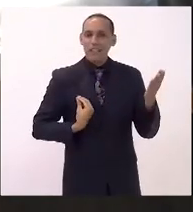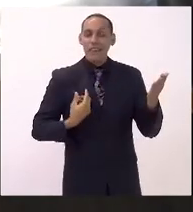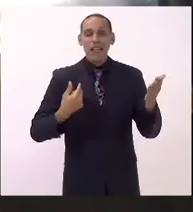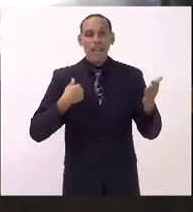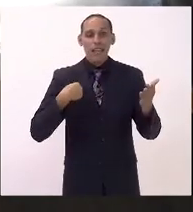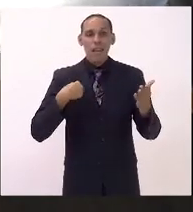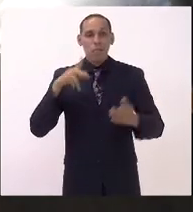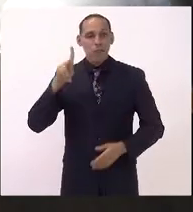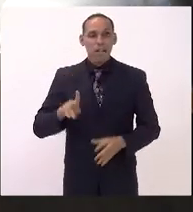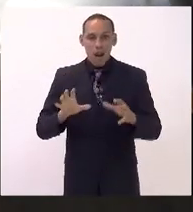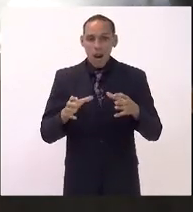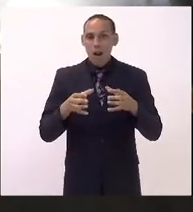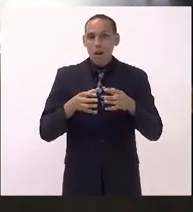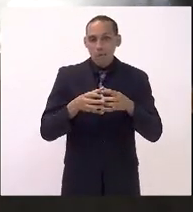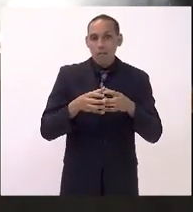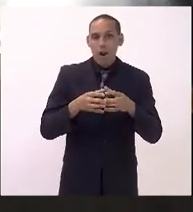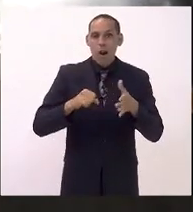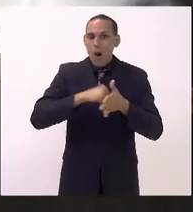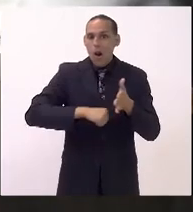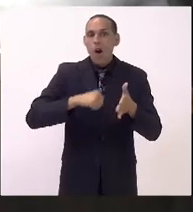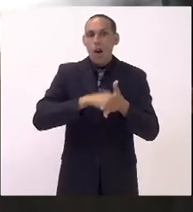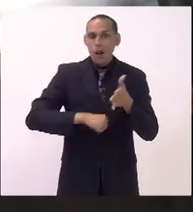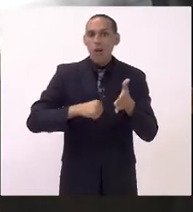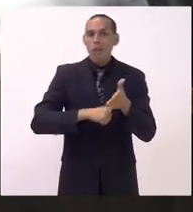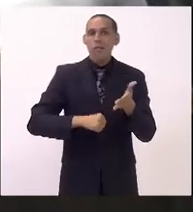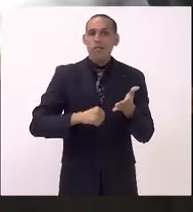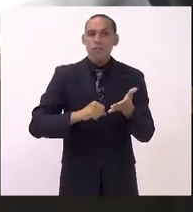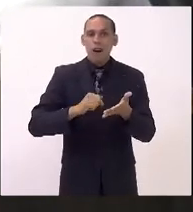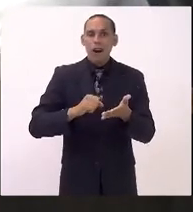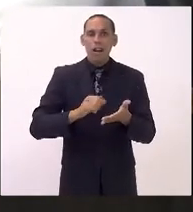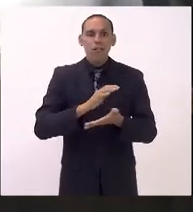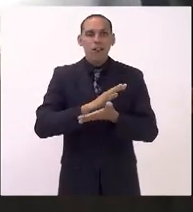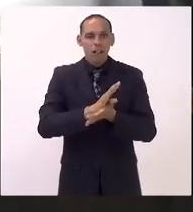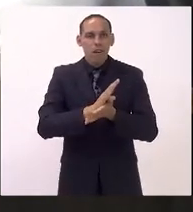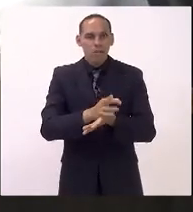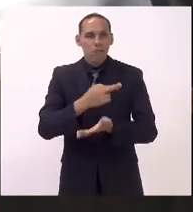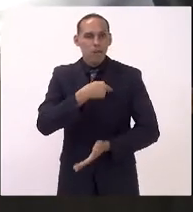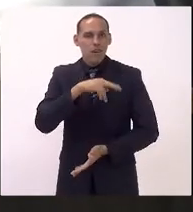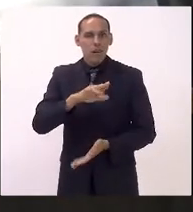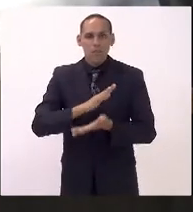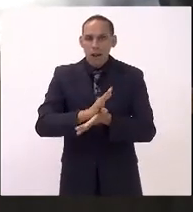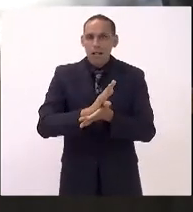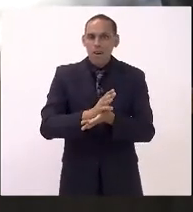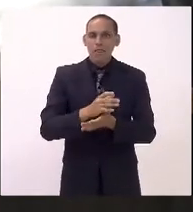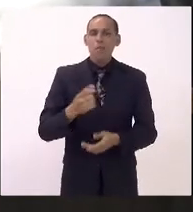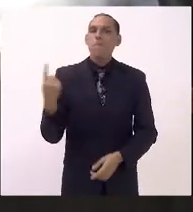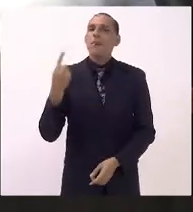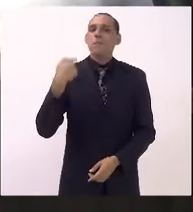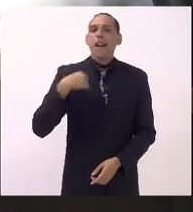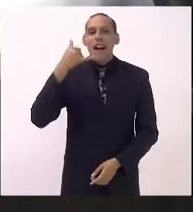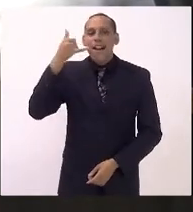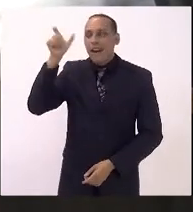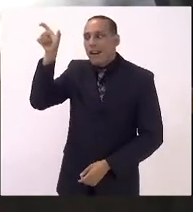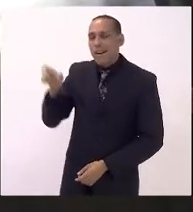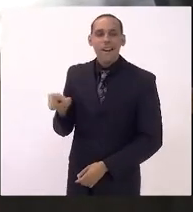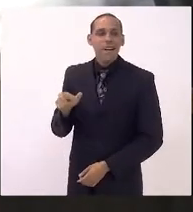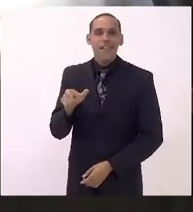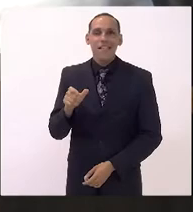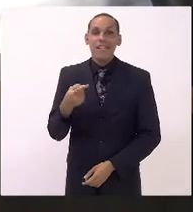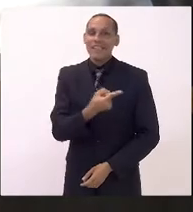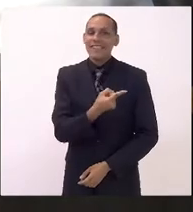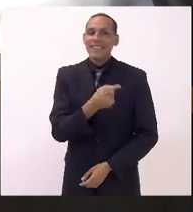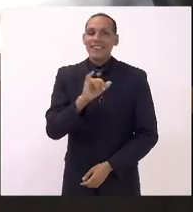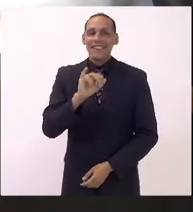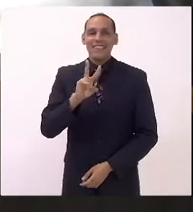Combate à Intolerância Religiosa, liguei, o primeiro líder que liguei foi para o Ivani e disse o seguinte: quero um